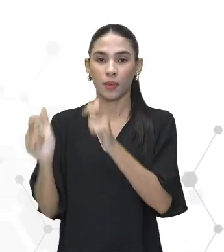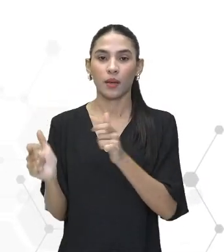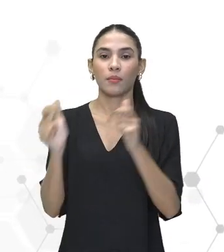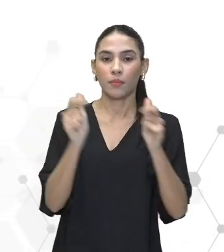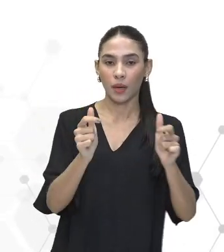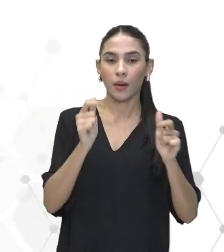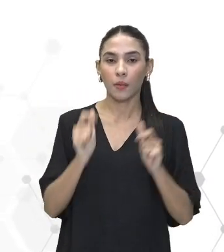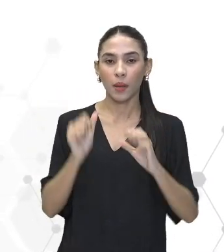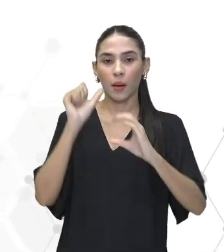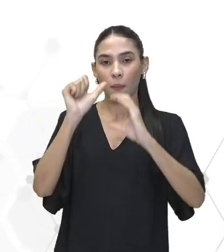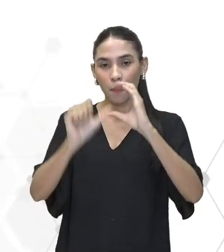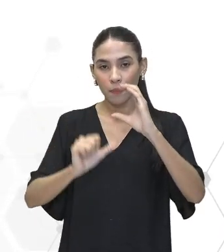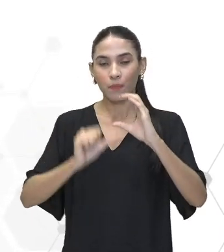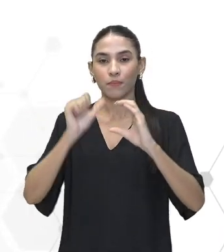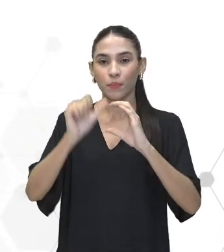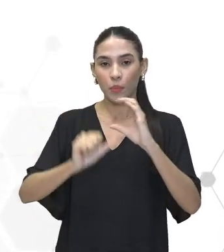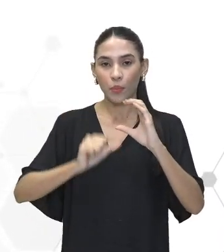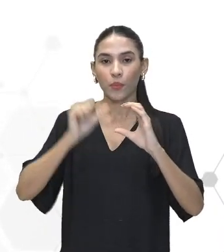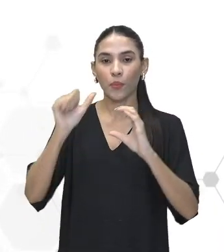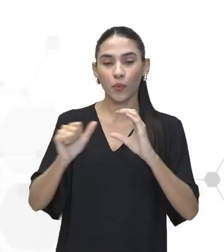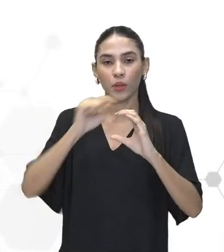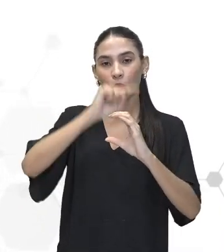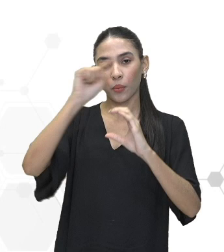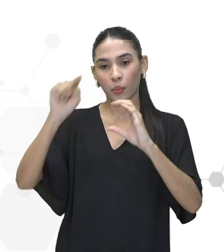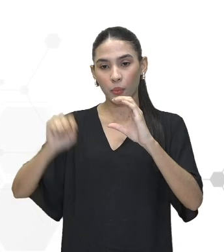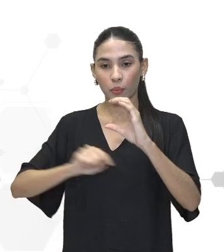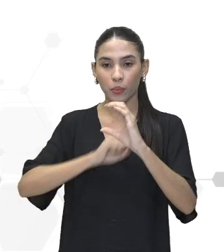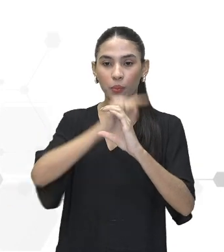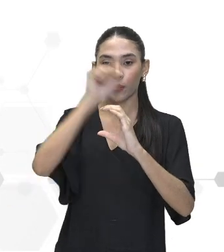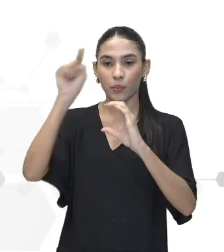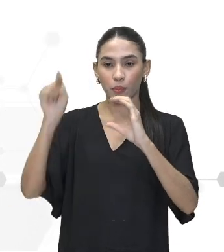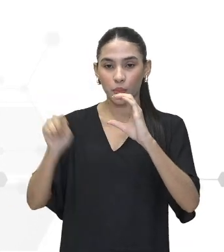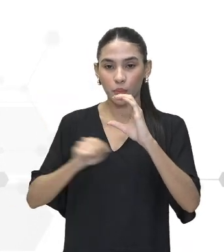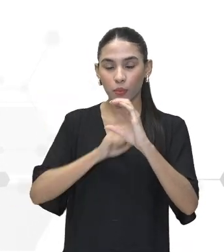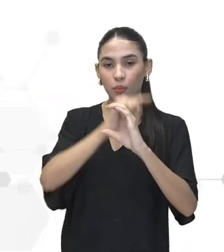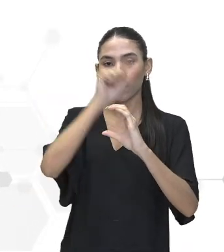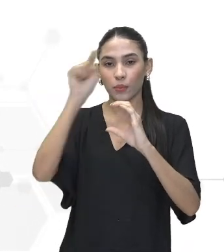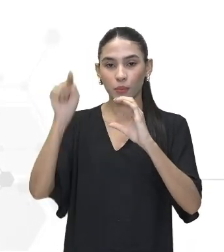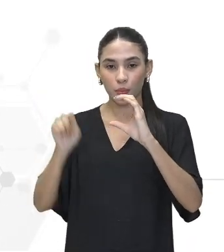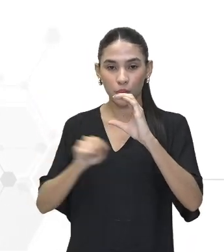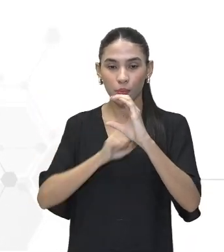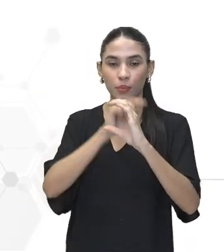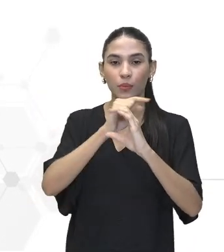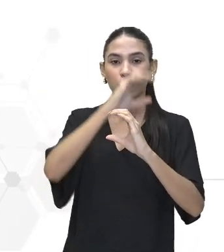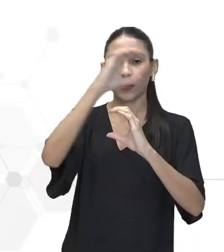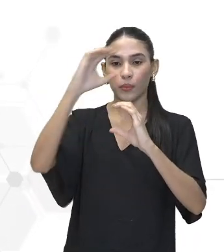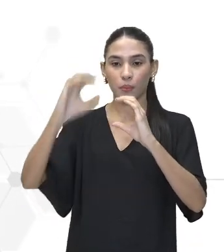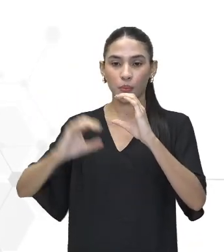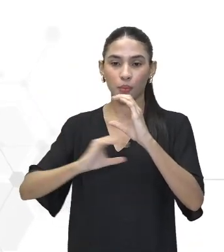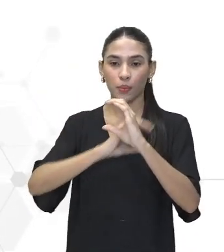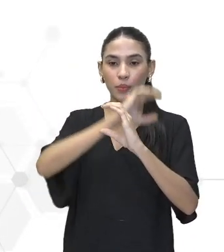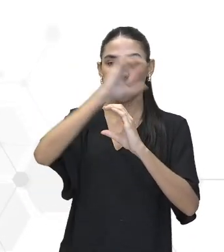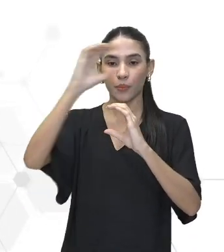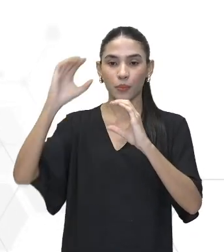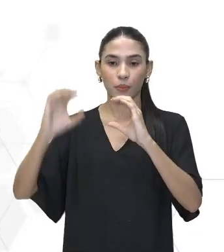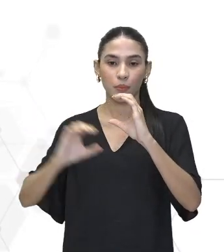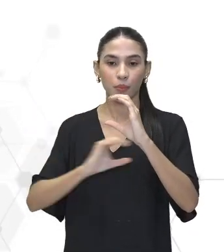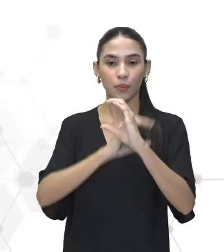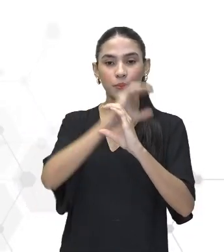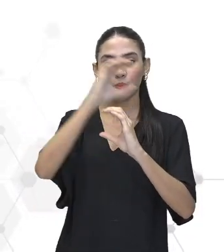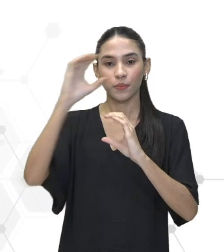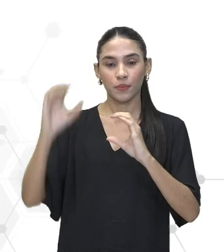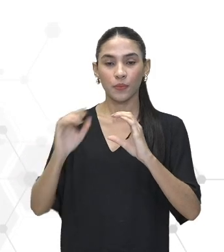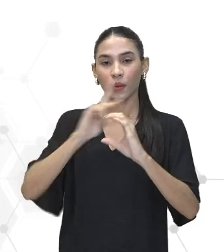ficam girando aí nesse círculo, certo? No ciclo, essas ligações duplas ficam girando.